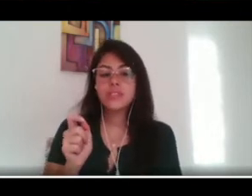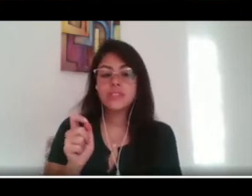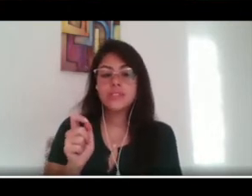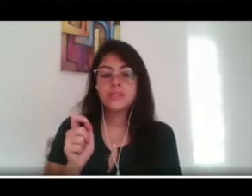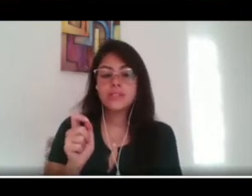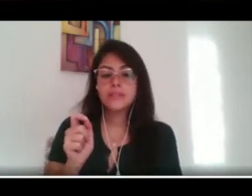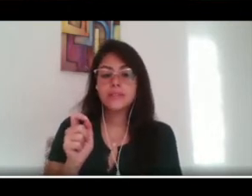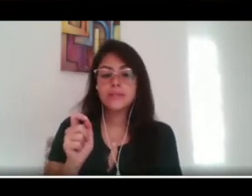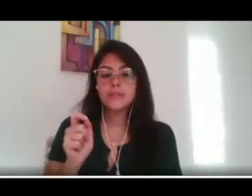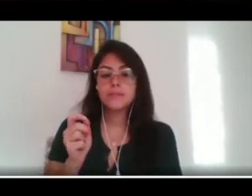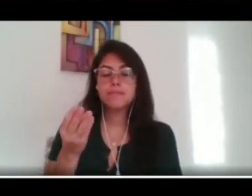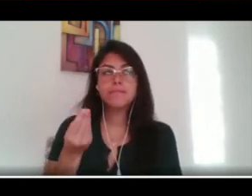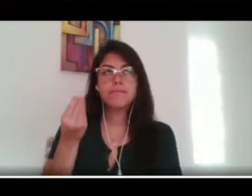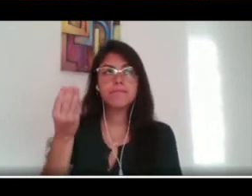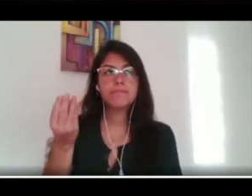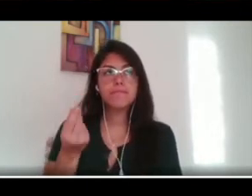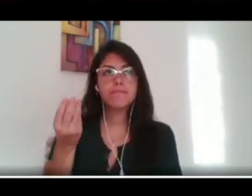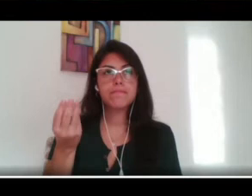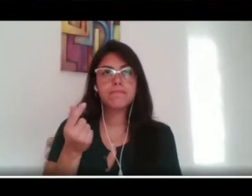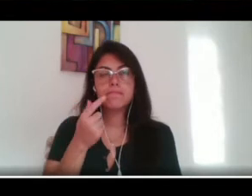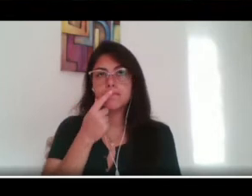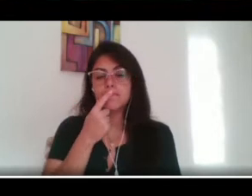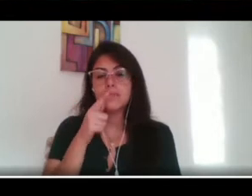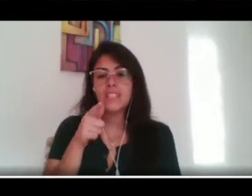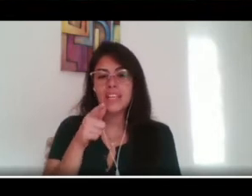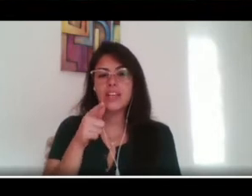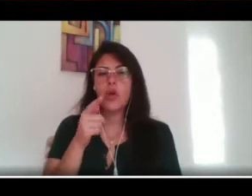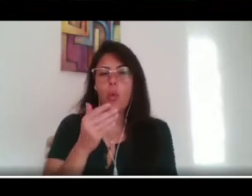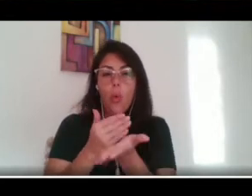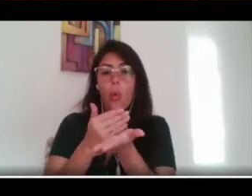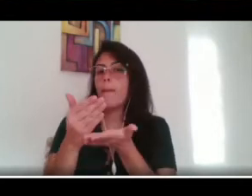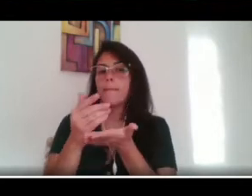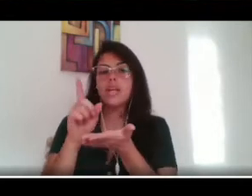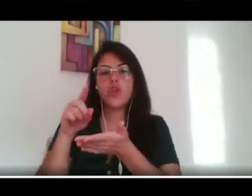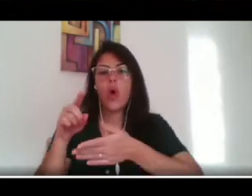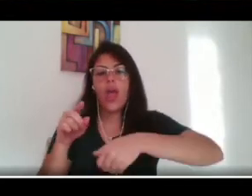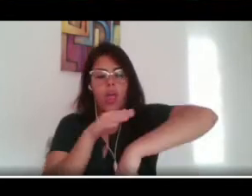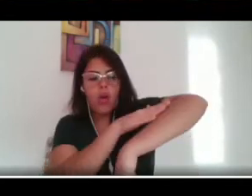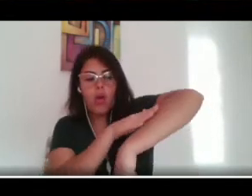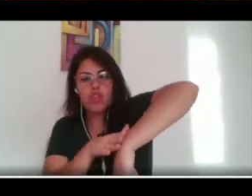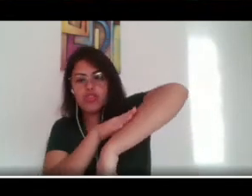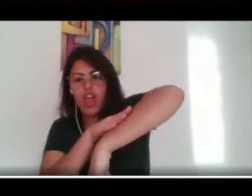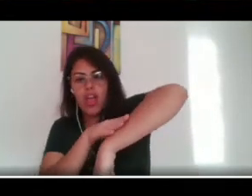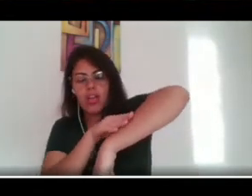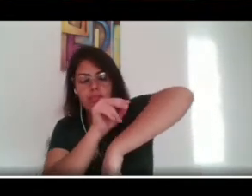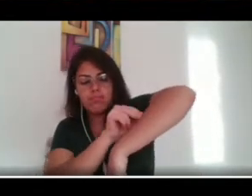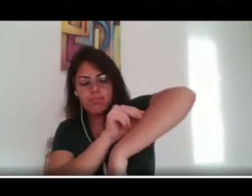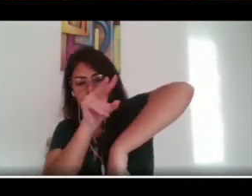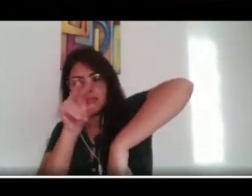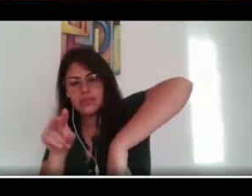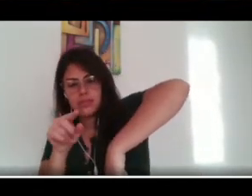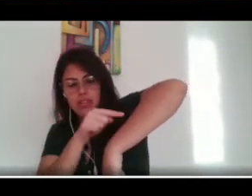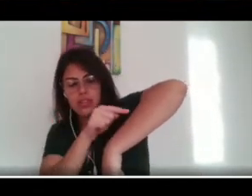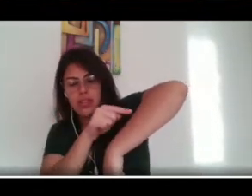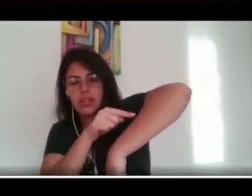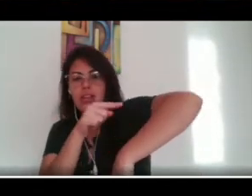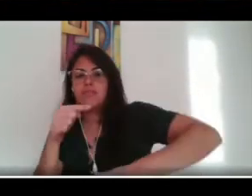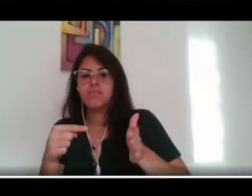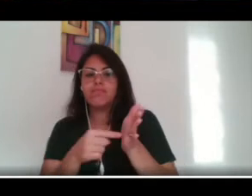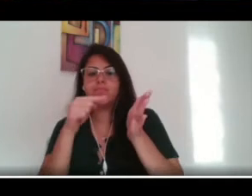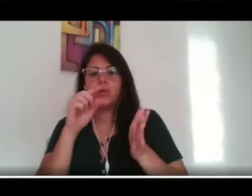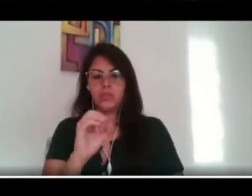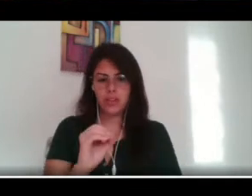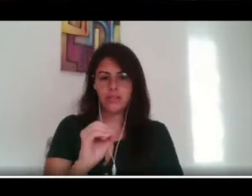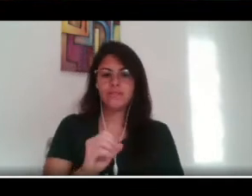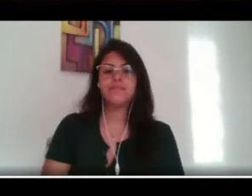origem está na base do rochedo. Beleza? Então, como é que eu acho essa distância? Essa distância, ela vai estar associada com o